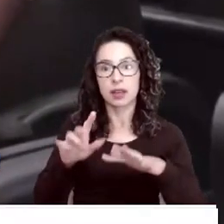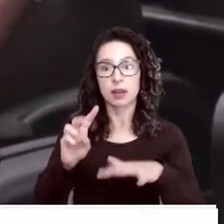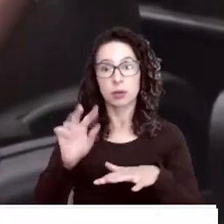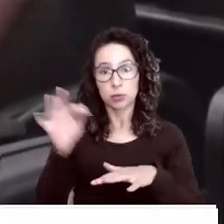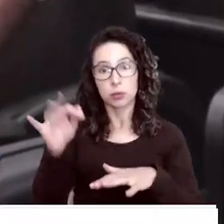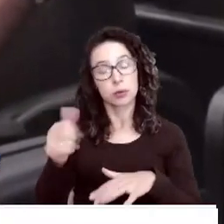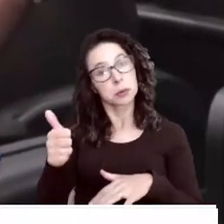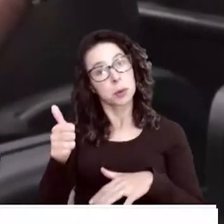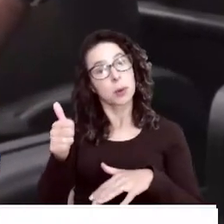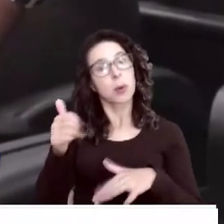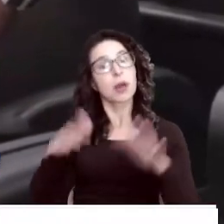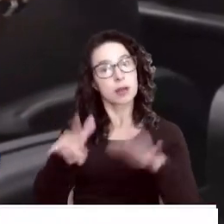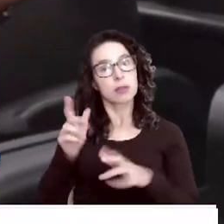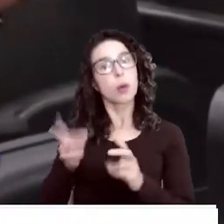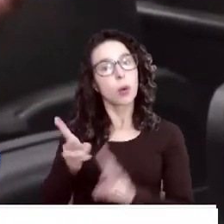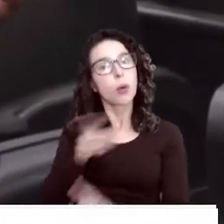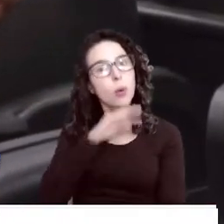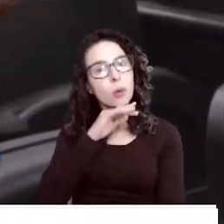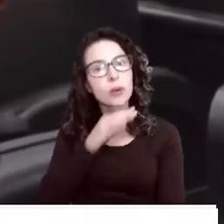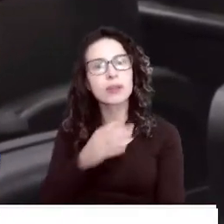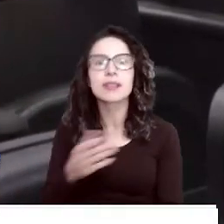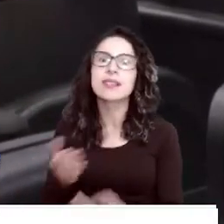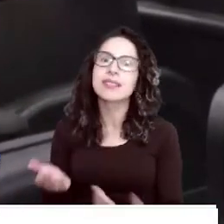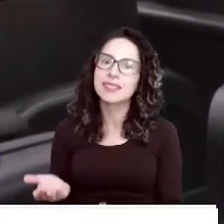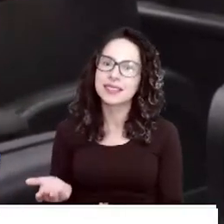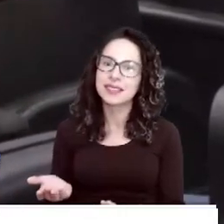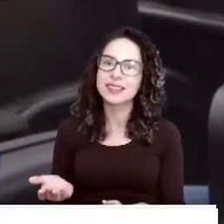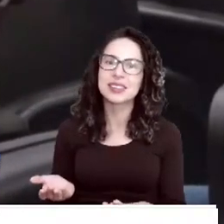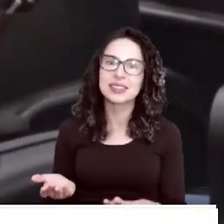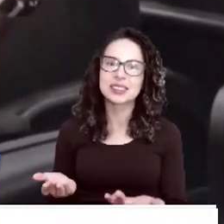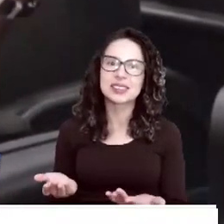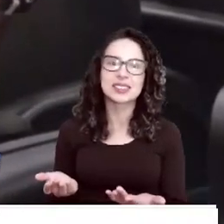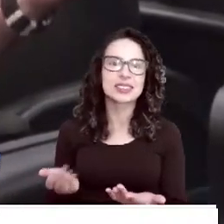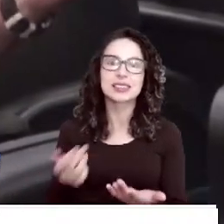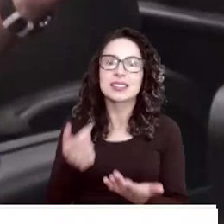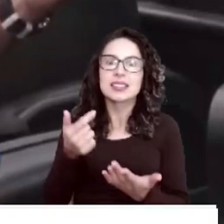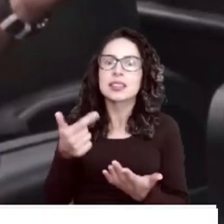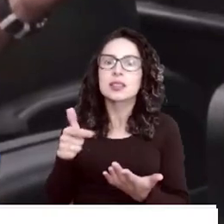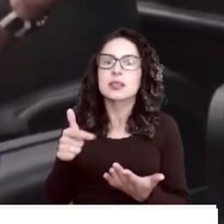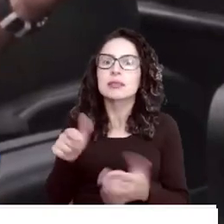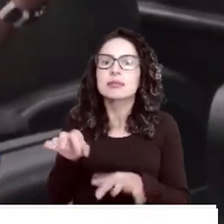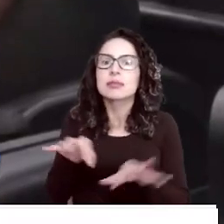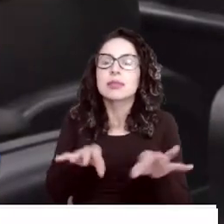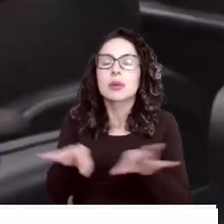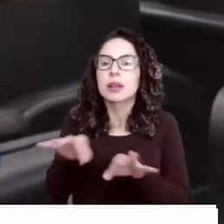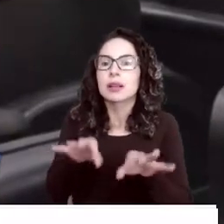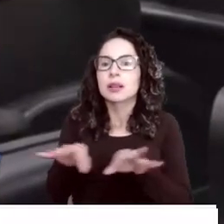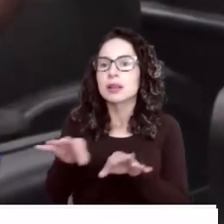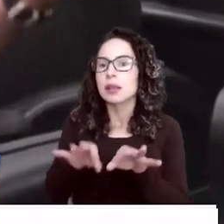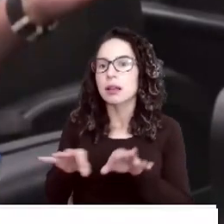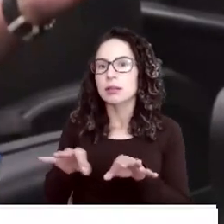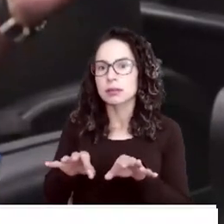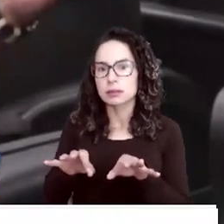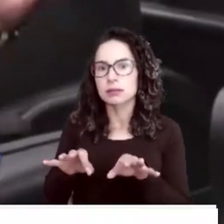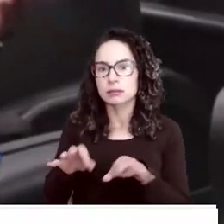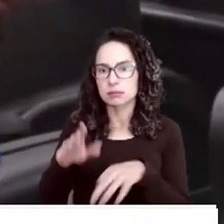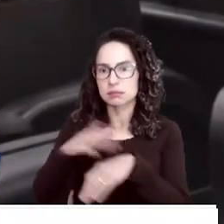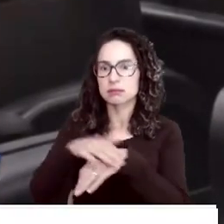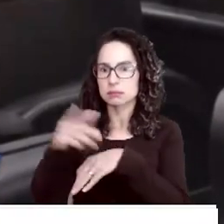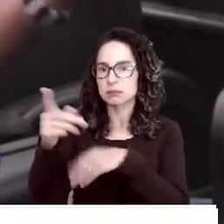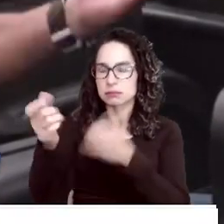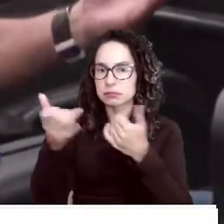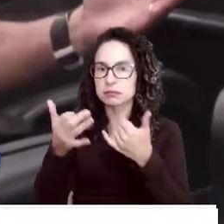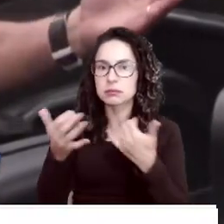talvez fique ruim. Ou seja, não há uma preparação. Eu acho que Vossa Excelência relatou, cadê